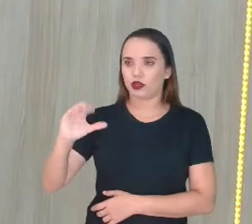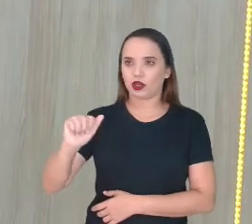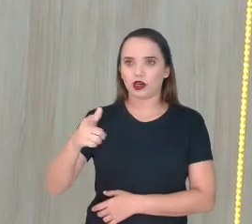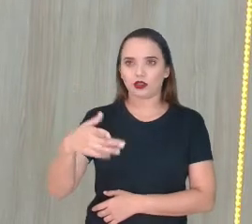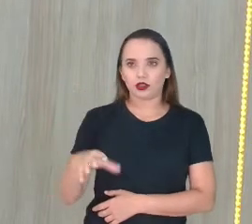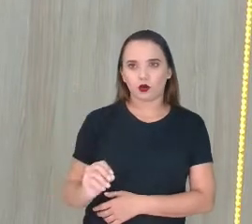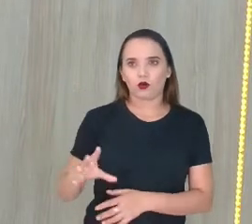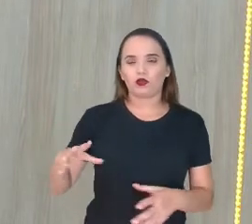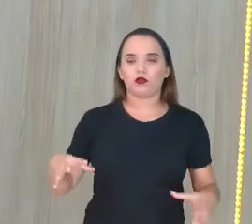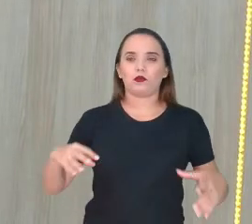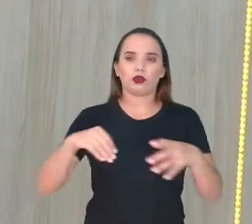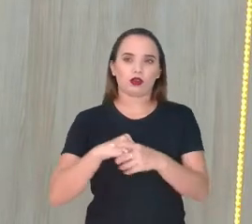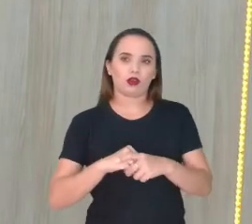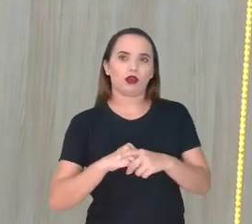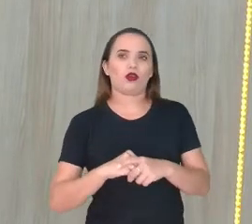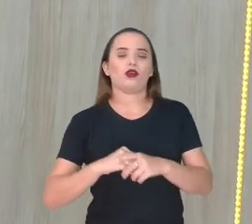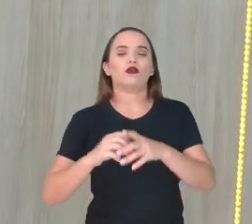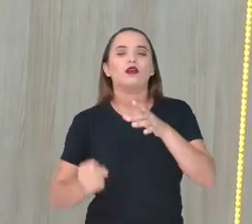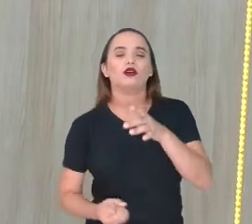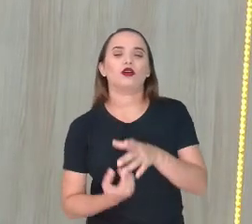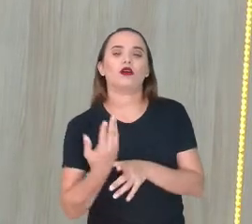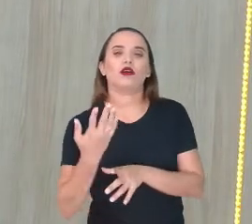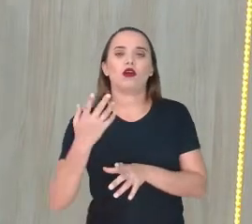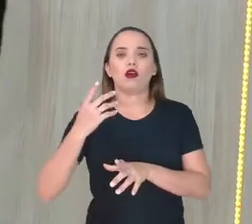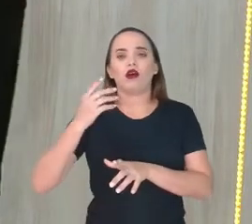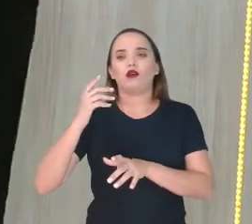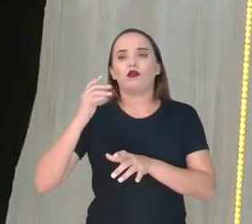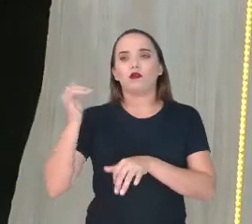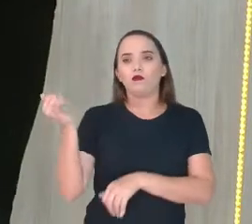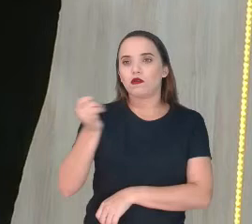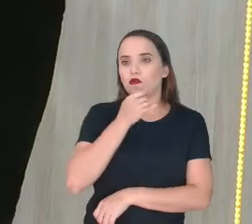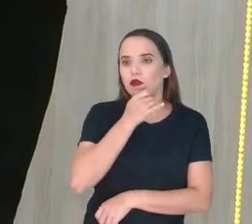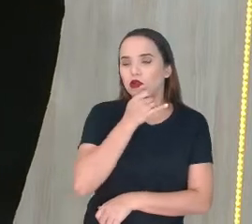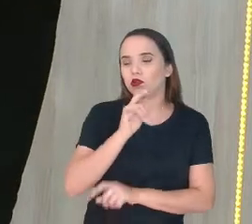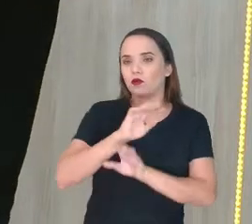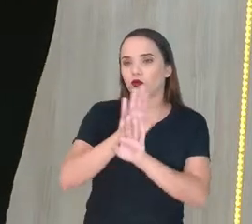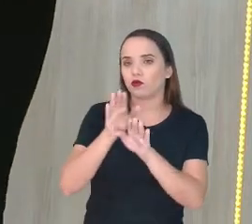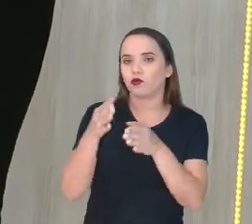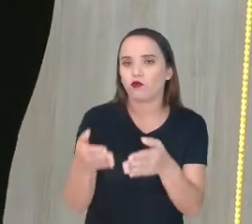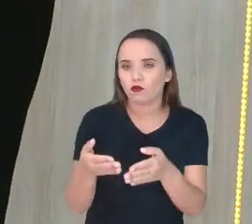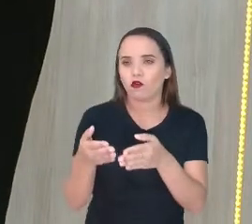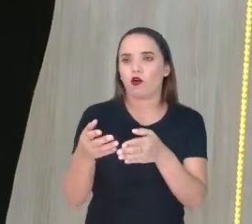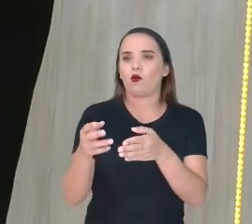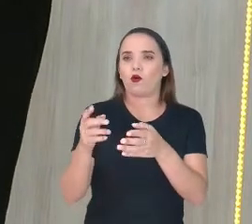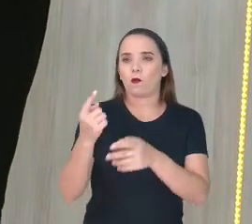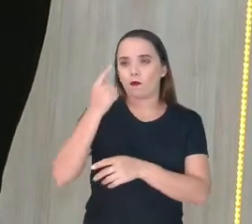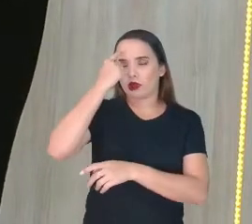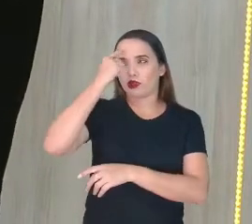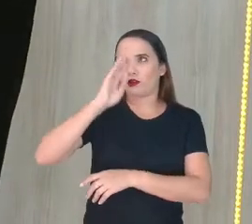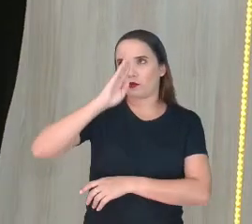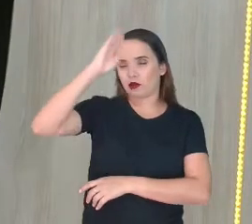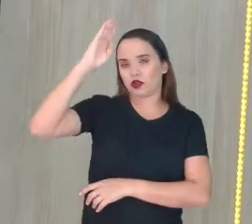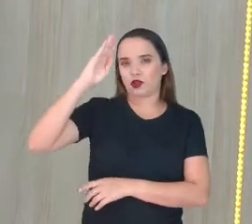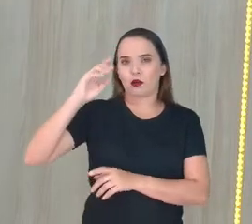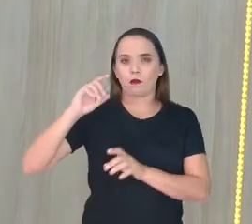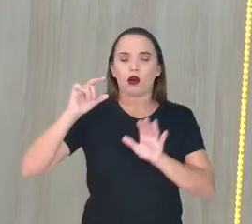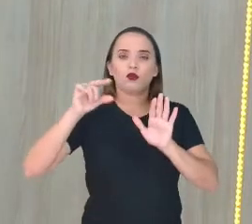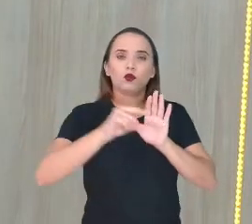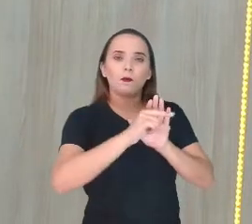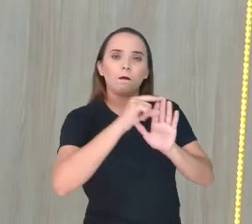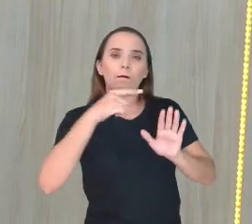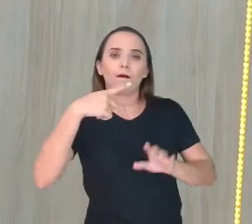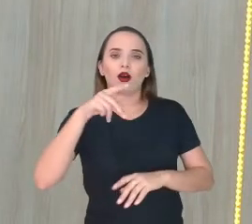e desenvolver um exemplo específico como um foco principal do parágrafo, tendo o propósito de justificar